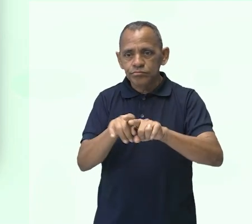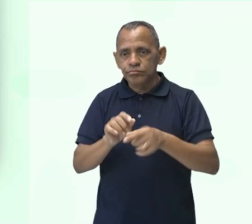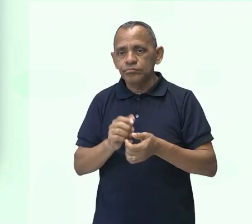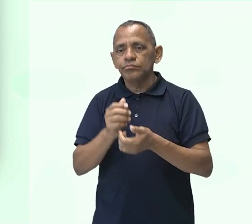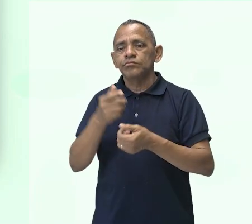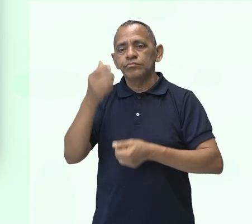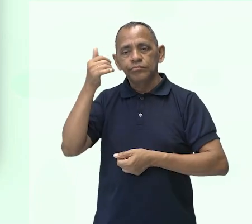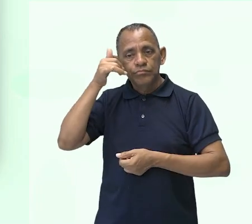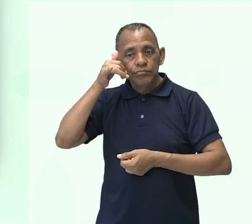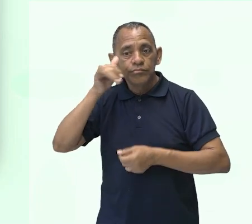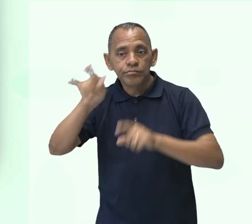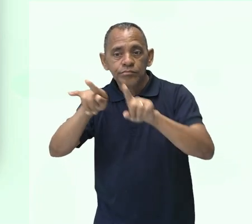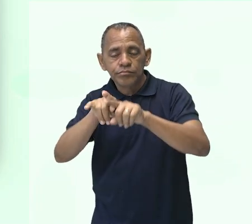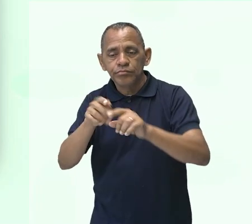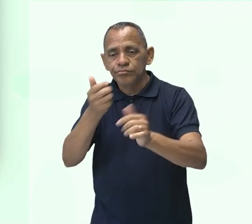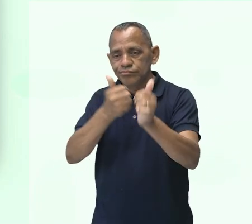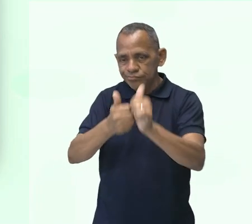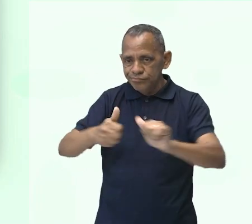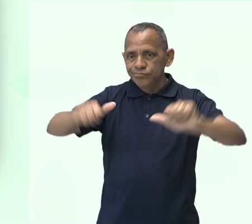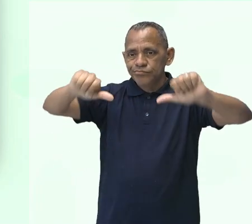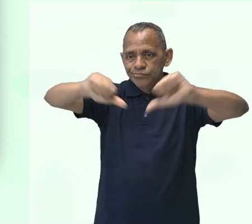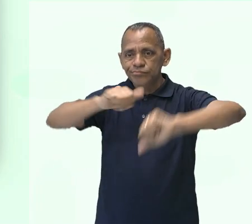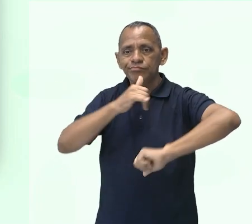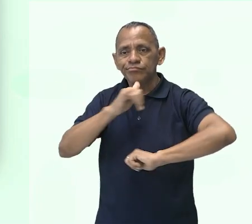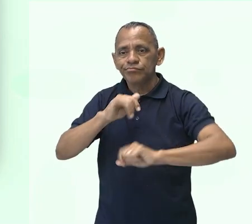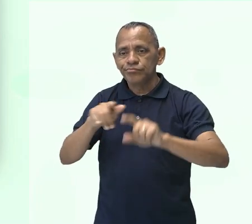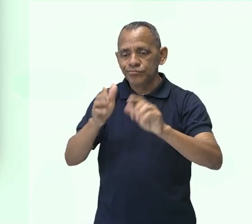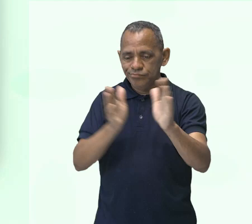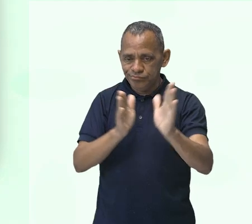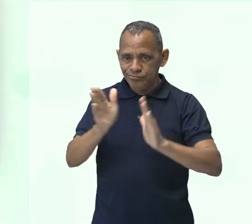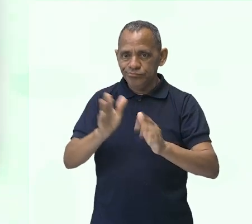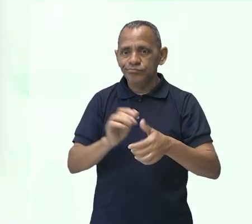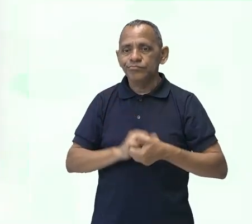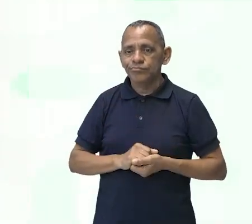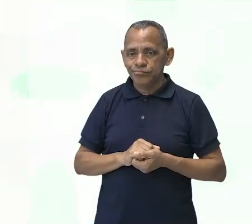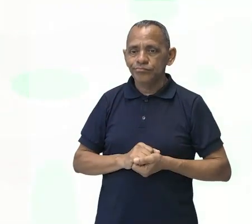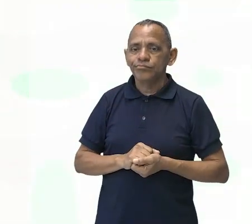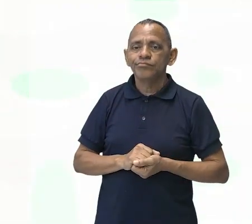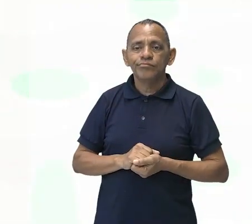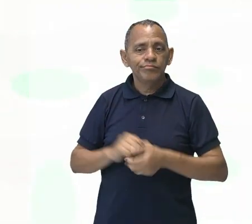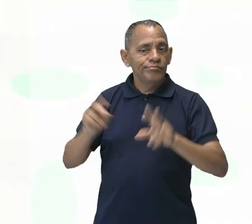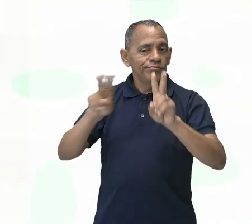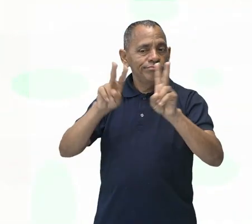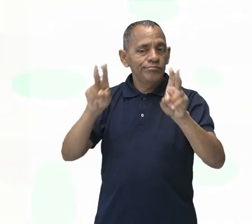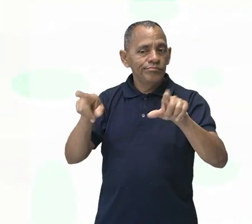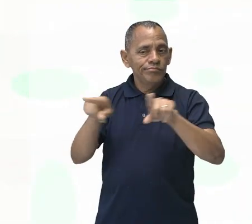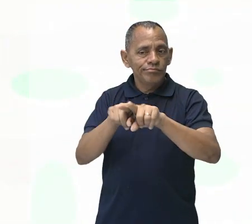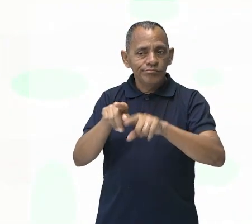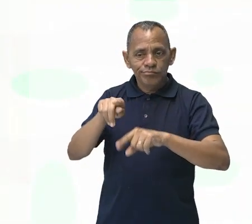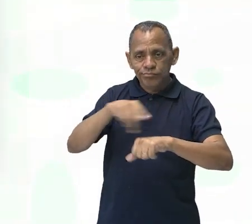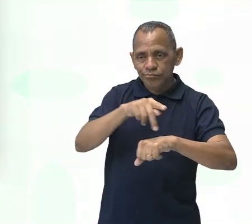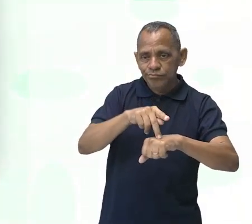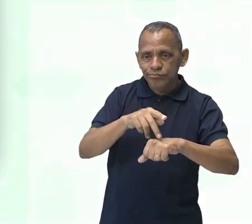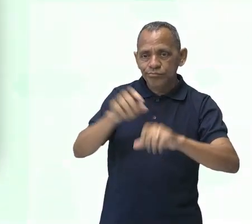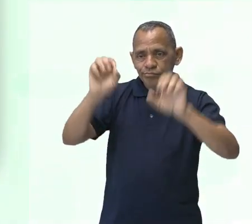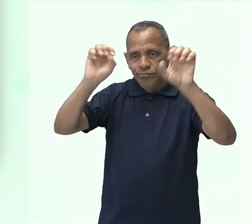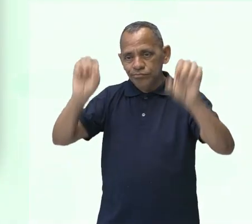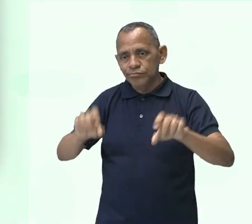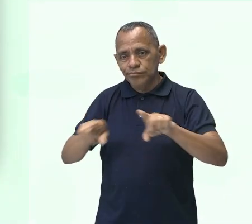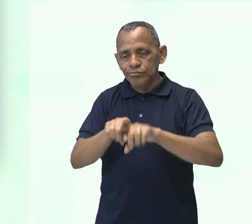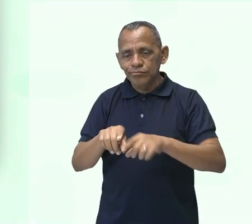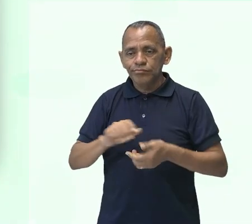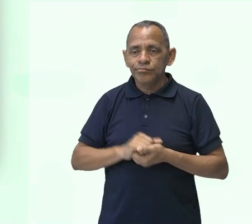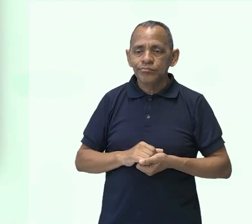de abastecimento, certo? Será uma preocupação para a questão estrutural do país. Em relação à